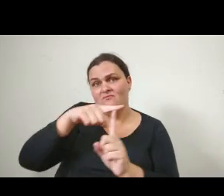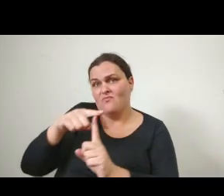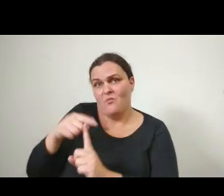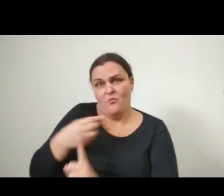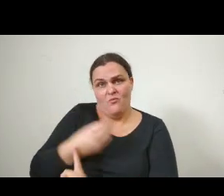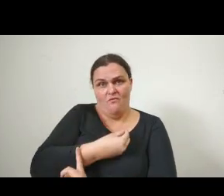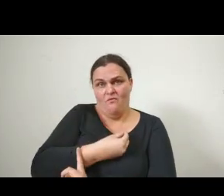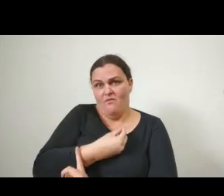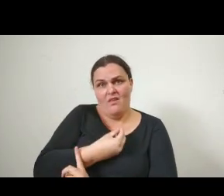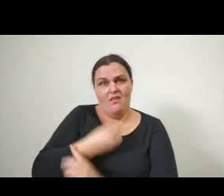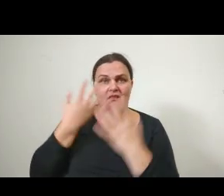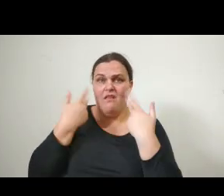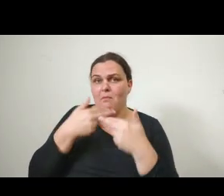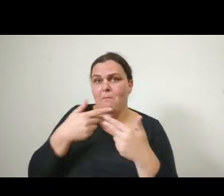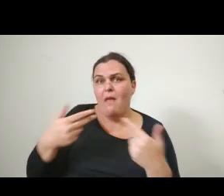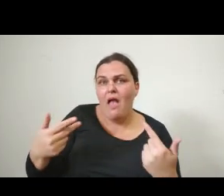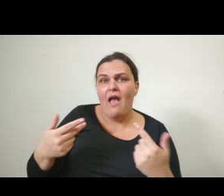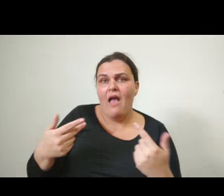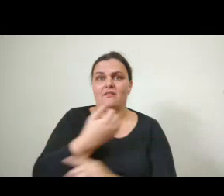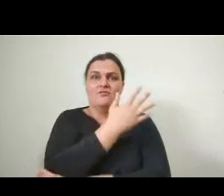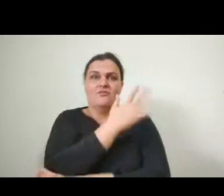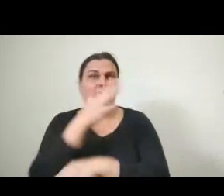mudança extremamente, né,